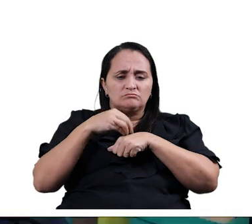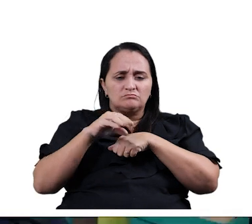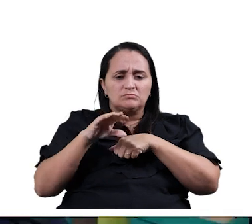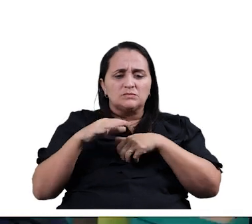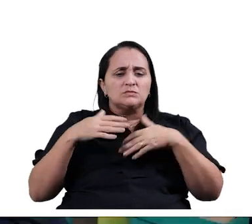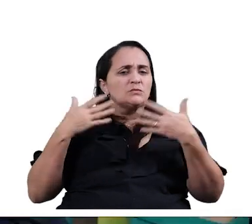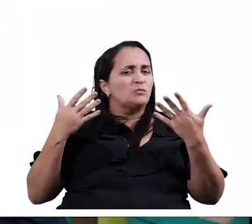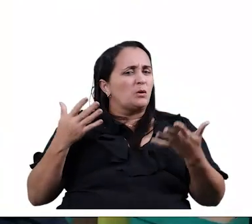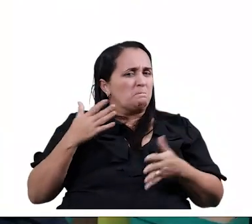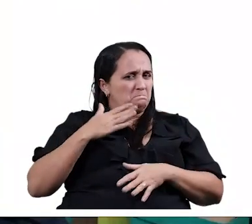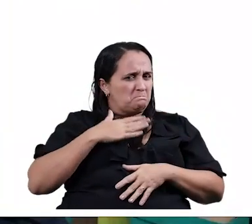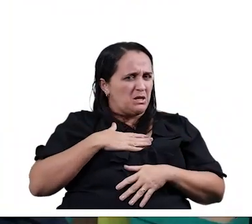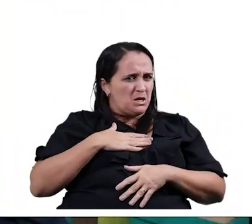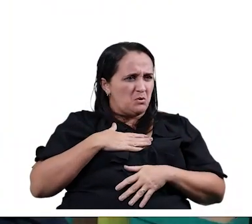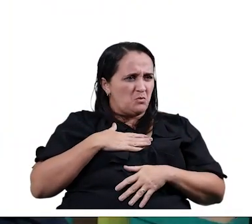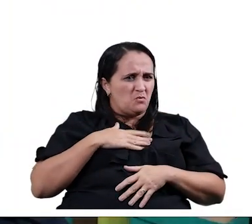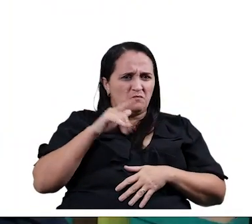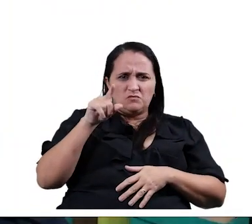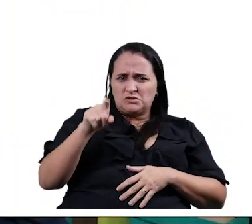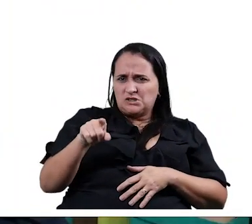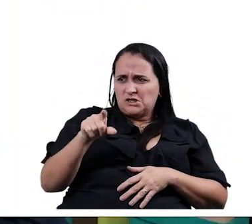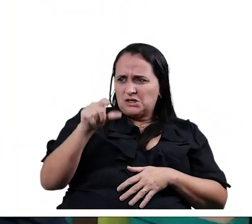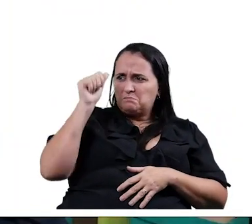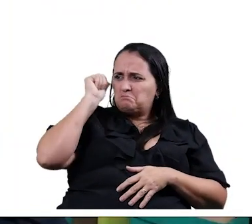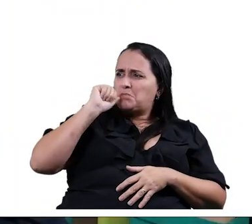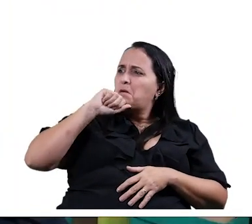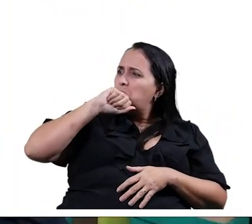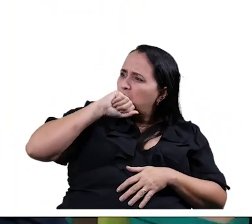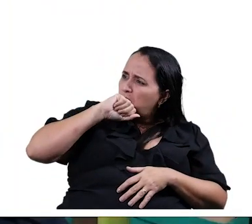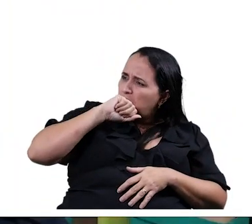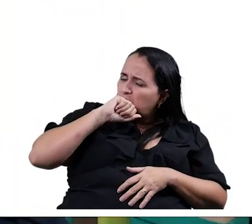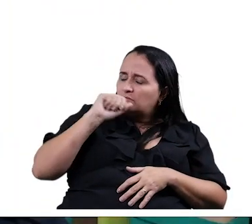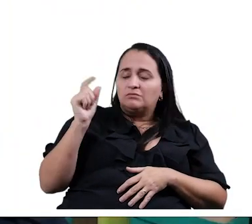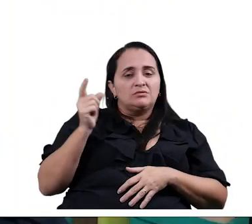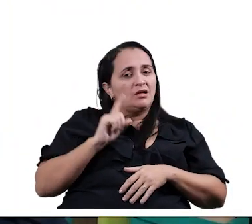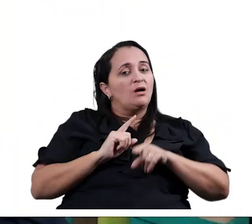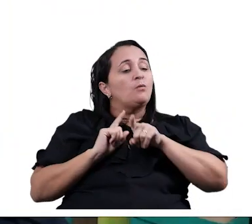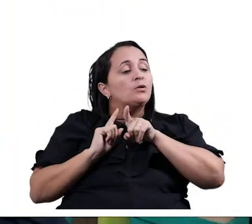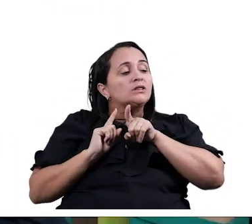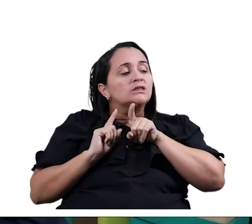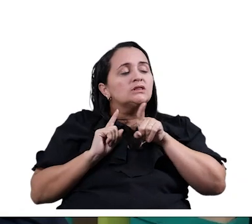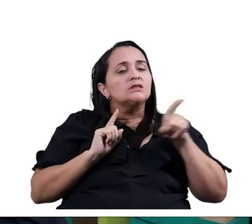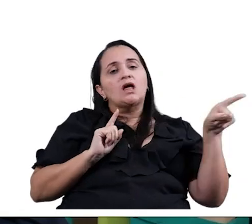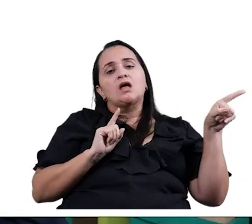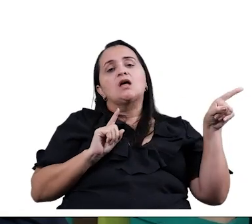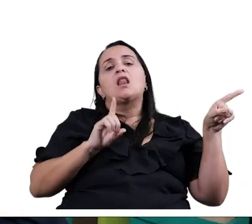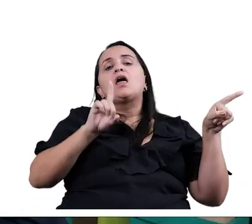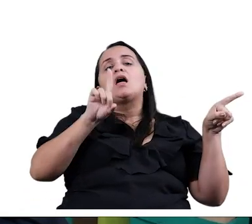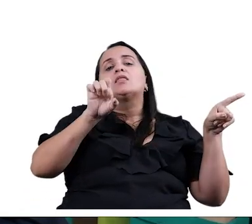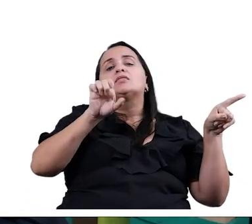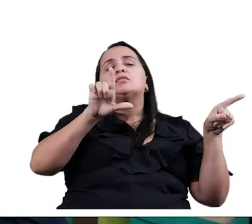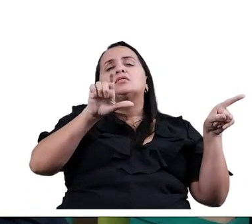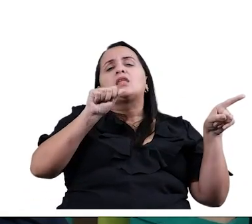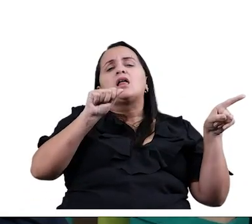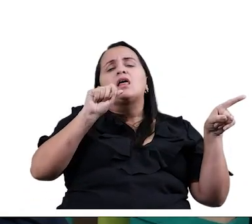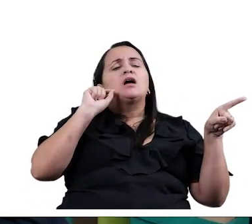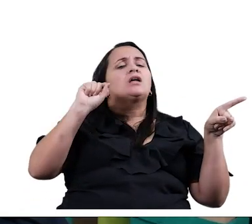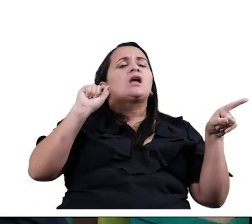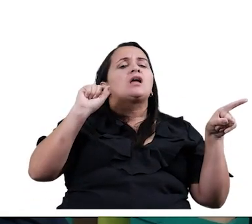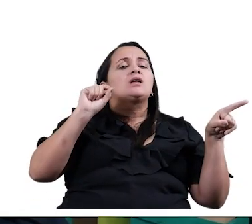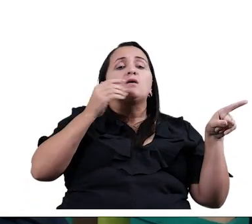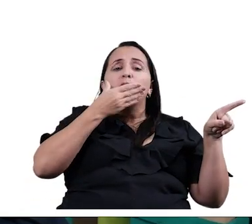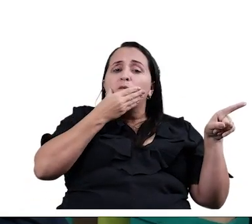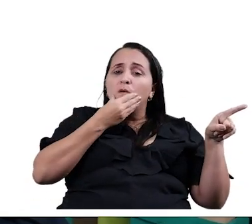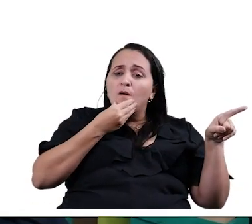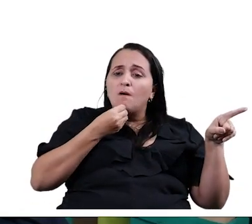mãe? De você? De mim? Não. Dela é da vida da pessoa que o texto está trazendo. Pode ser a vida